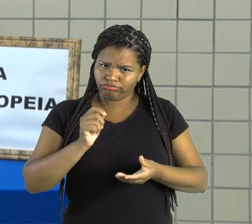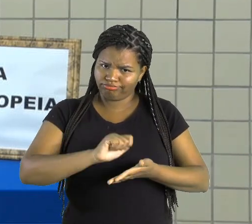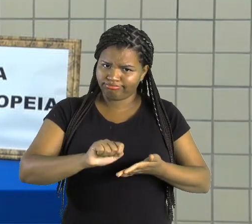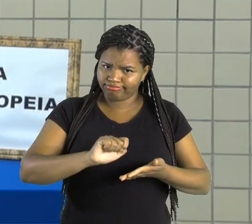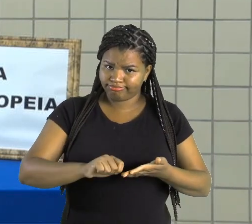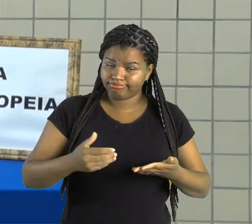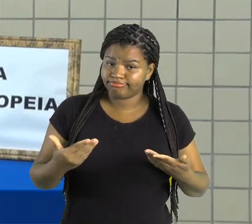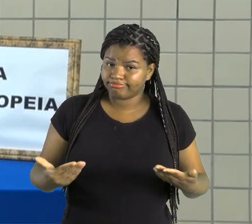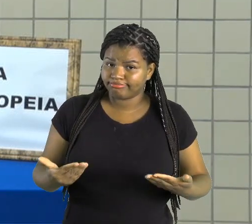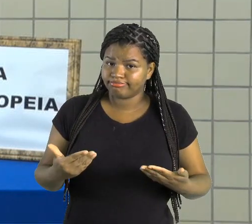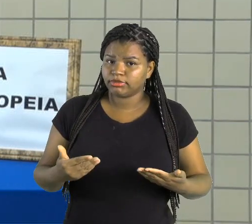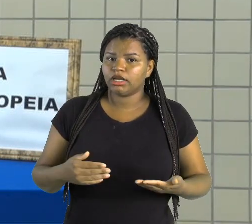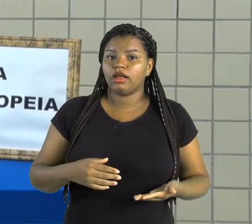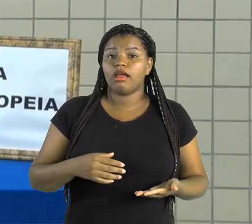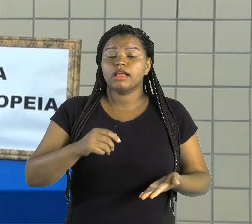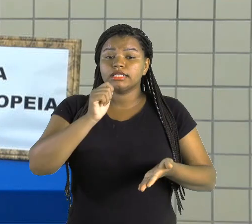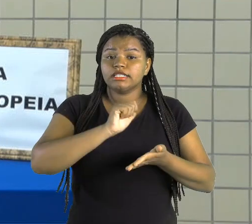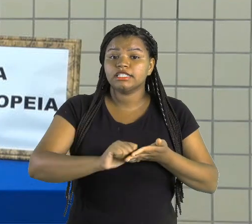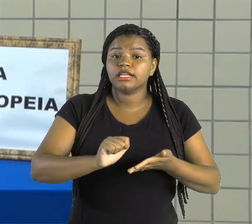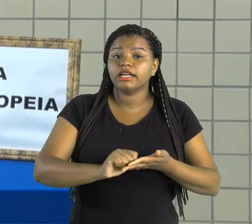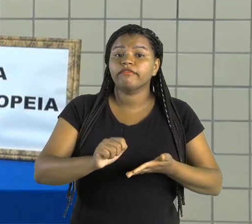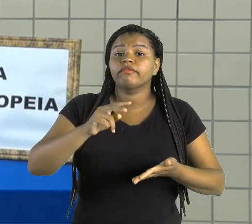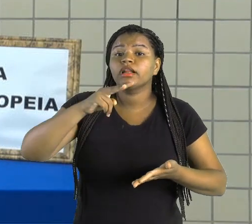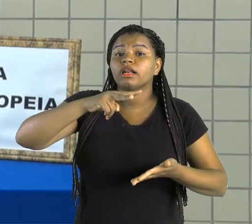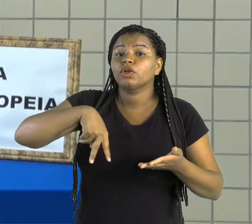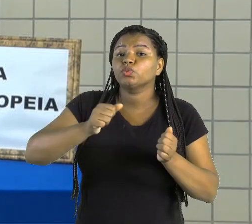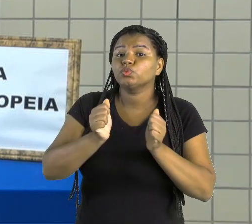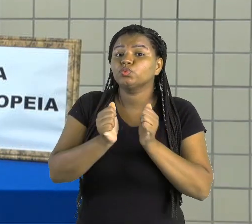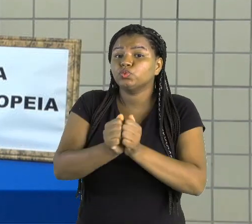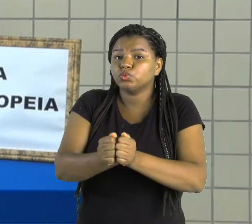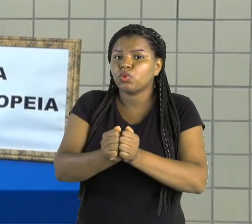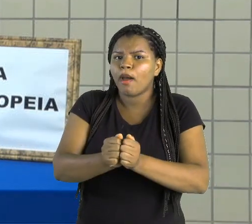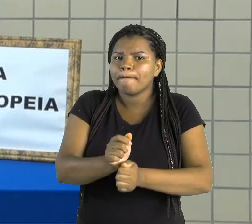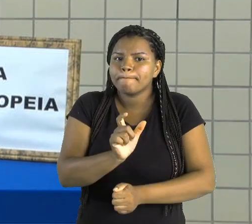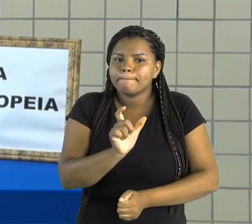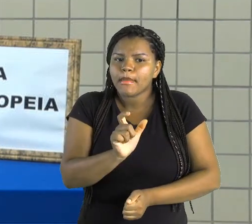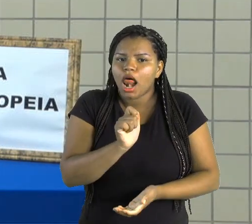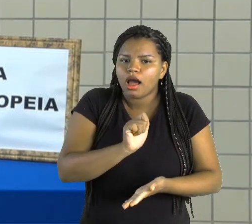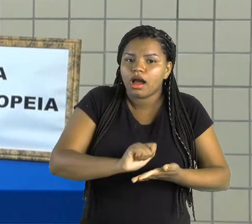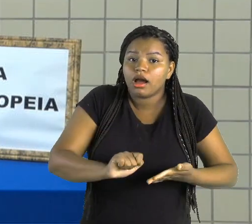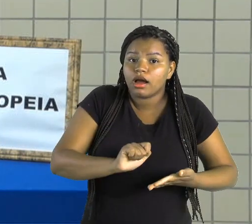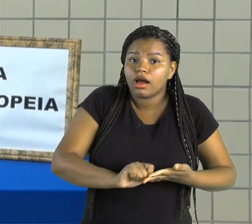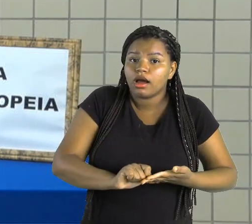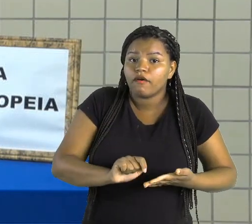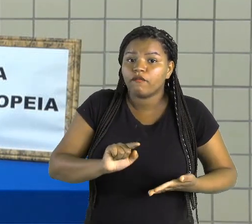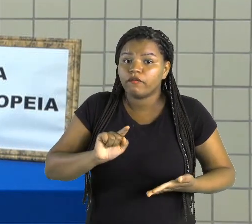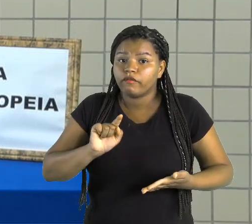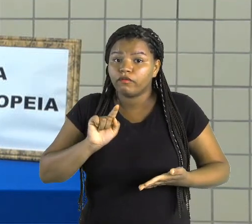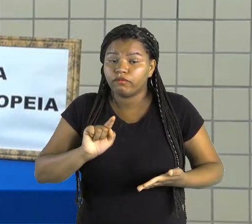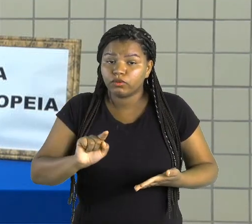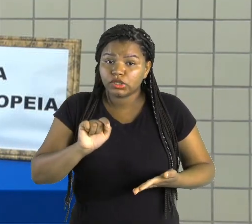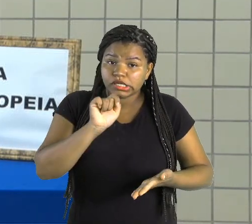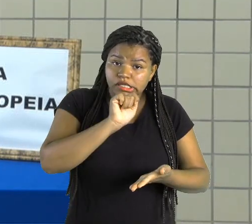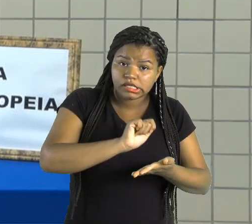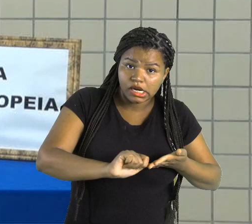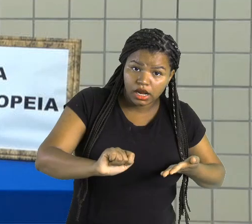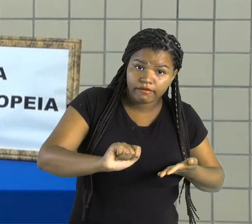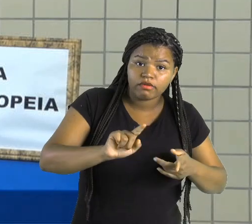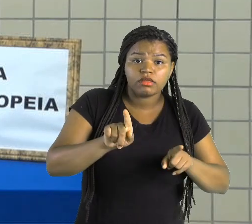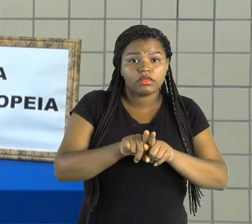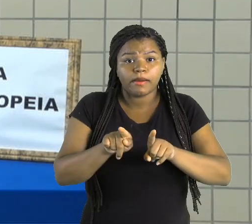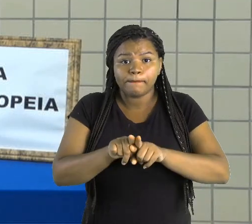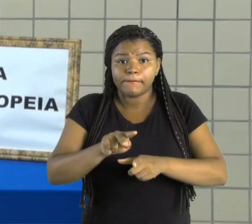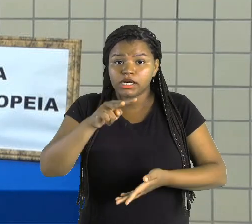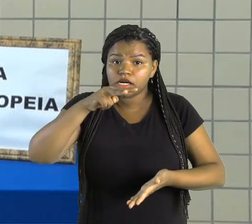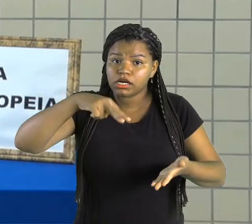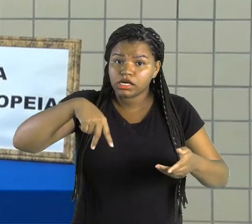vai escrever lendo com a criança. Cada palavra que você escrever, você vai escrever e